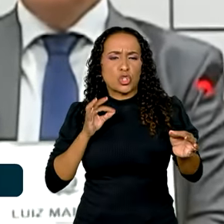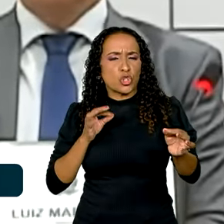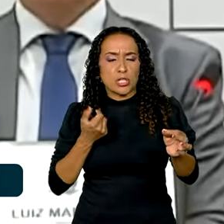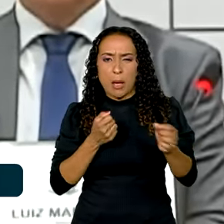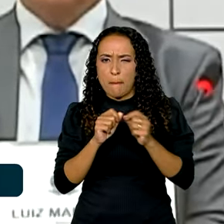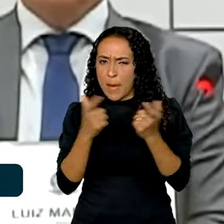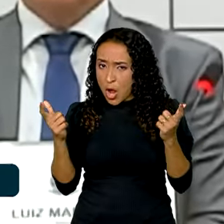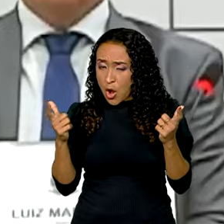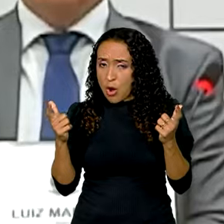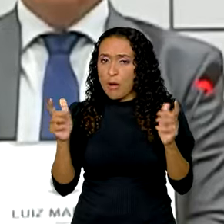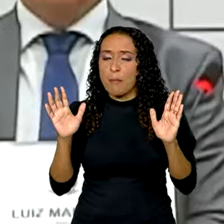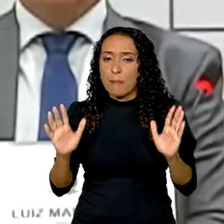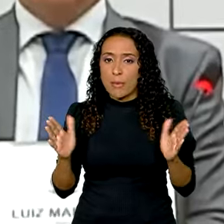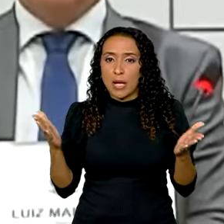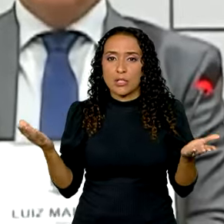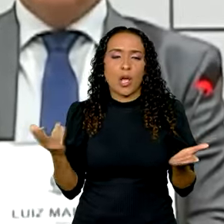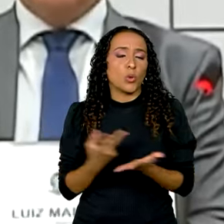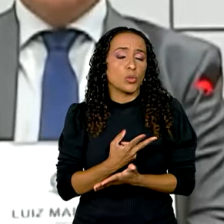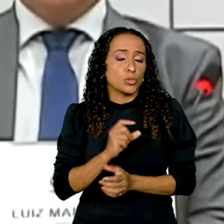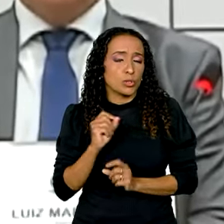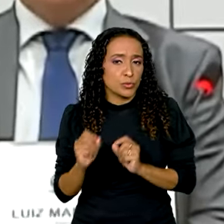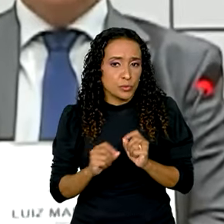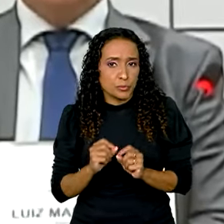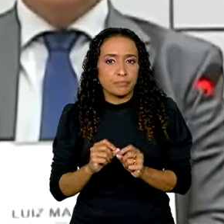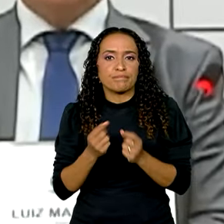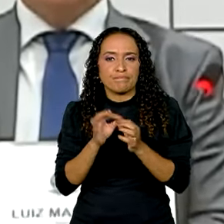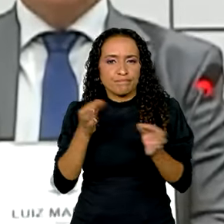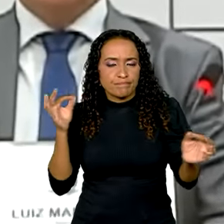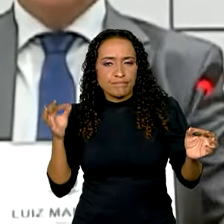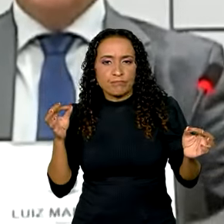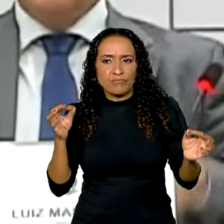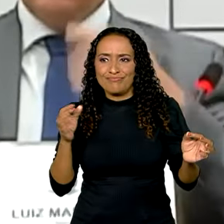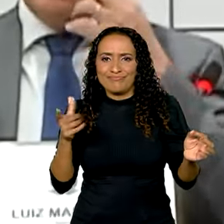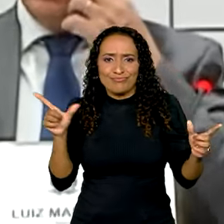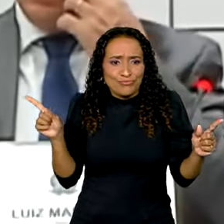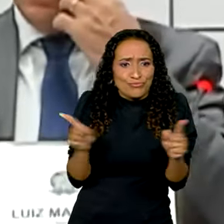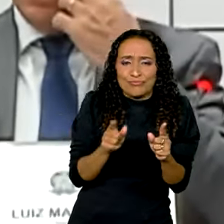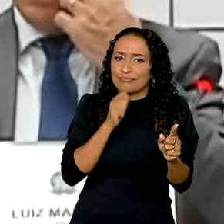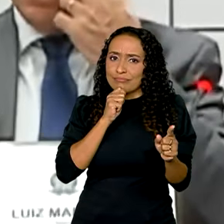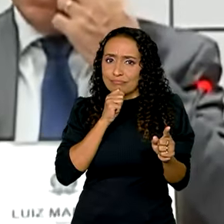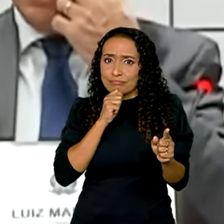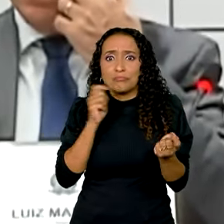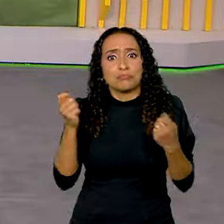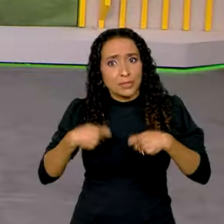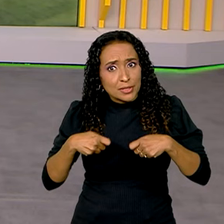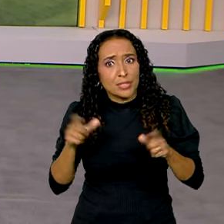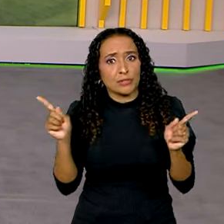maior. Mas o que acontece é que essa distância não está diminuindo e ela devia diminuir.